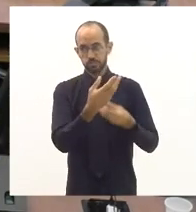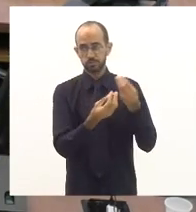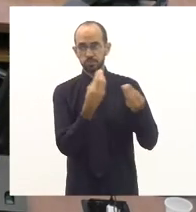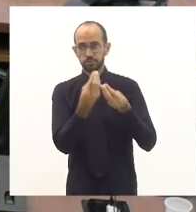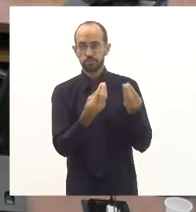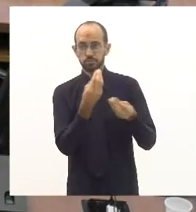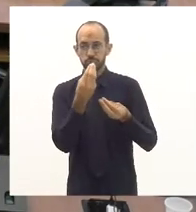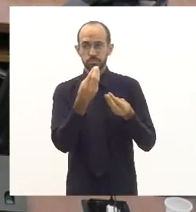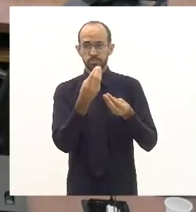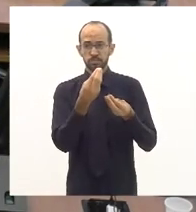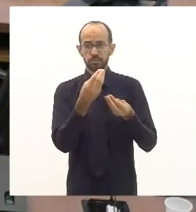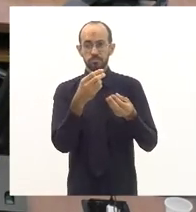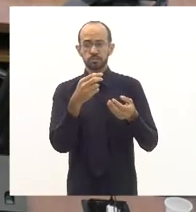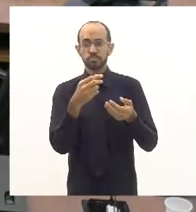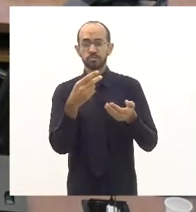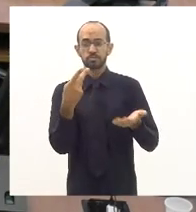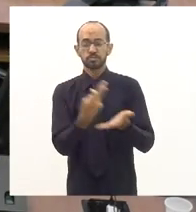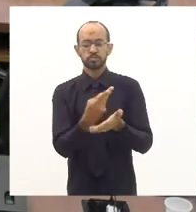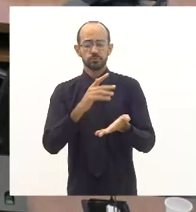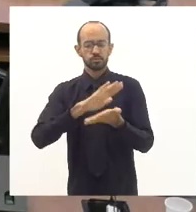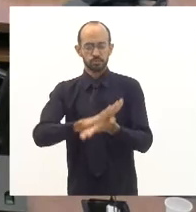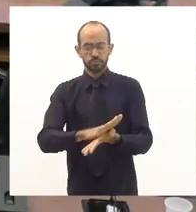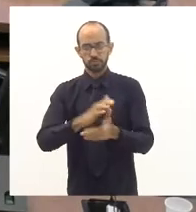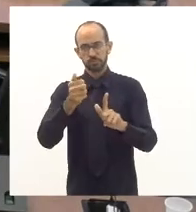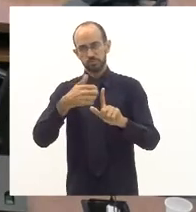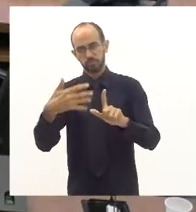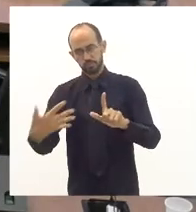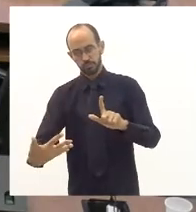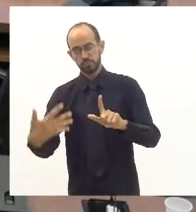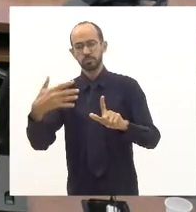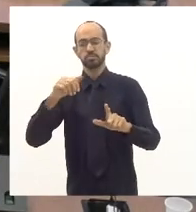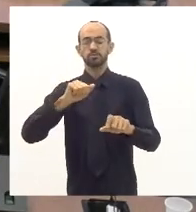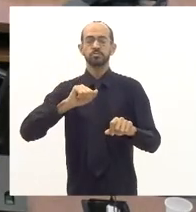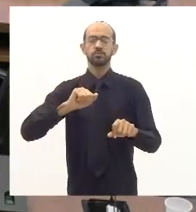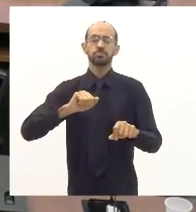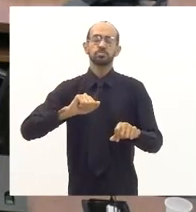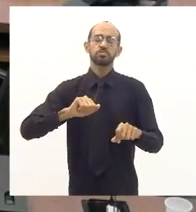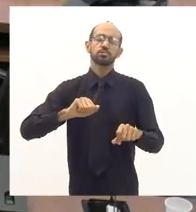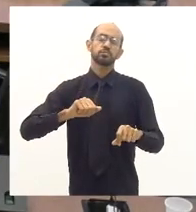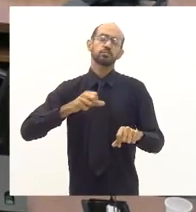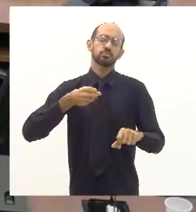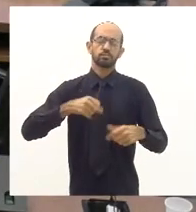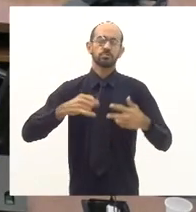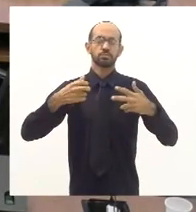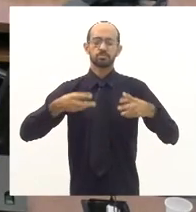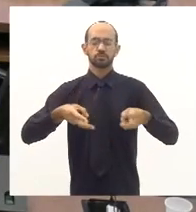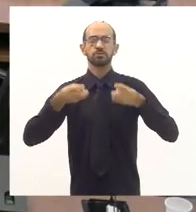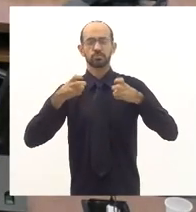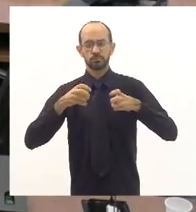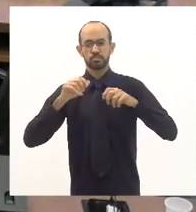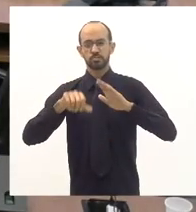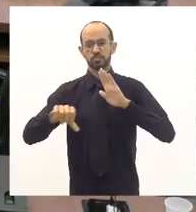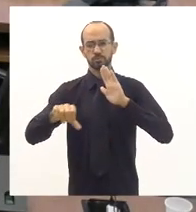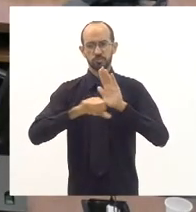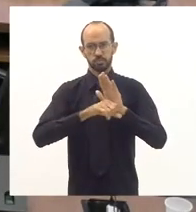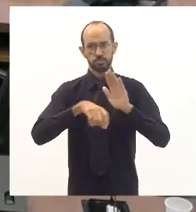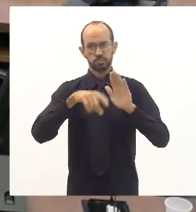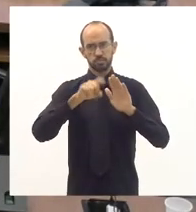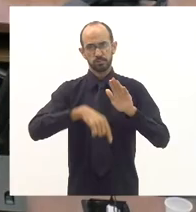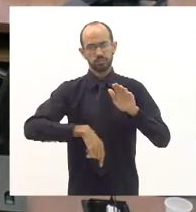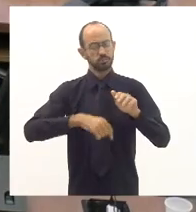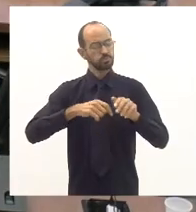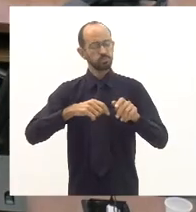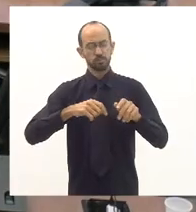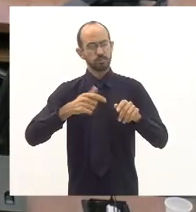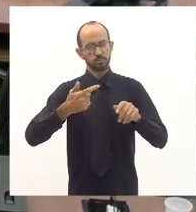à injúria racial, a aplicação para LGBT e fobia, levando em consideração que os crimes raciais já são considerados imprescritíveis